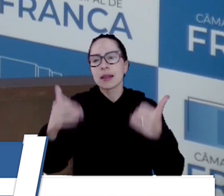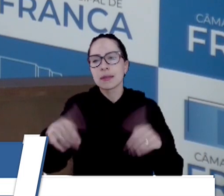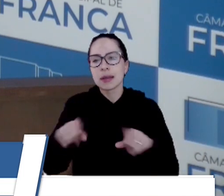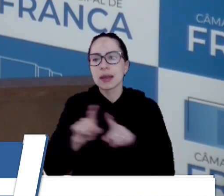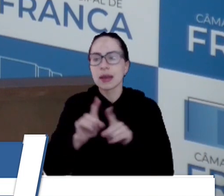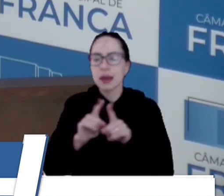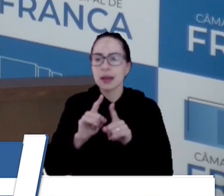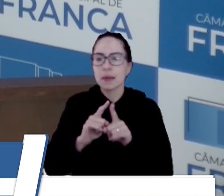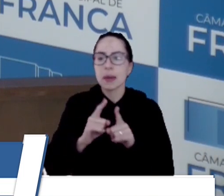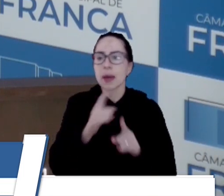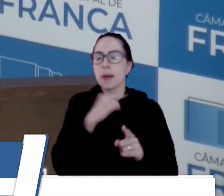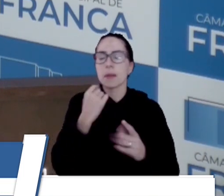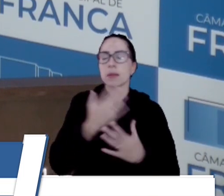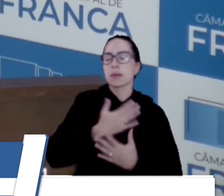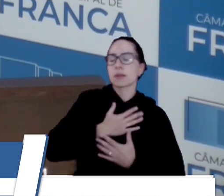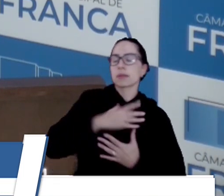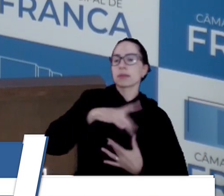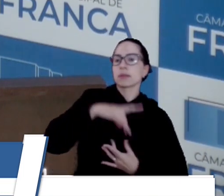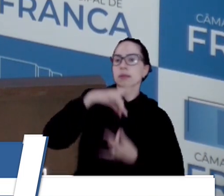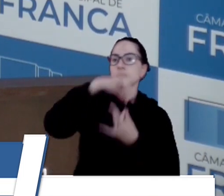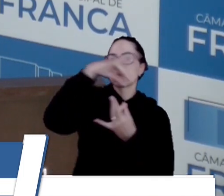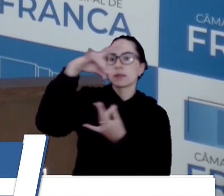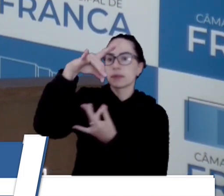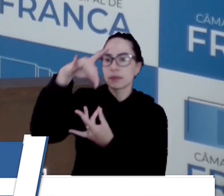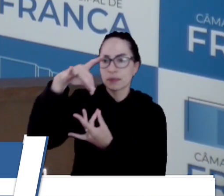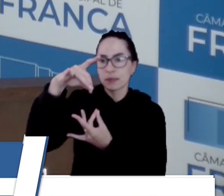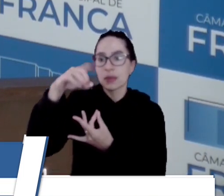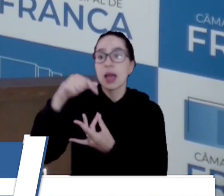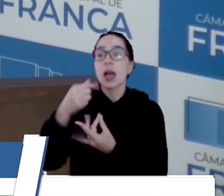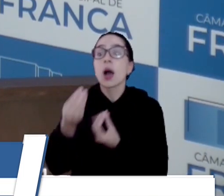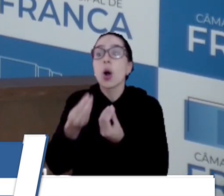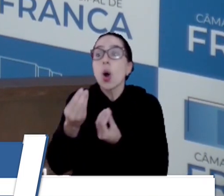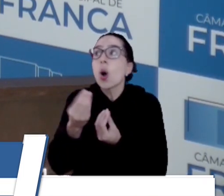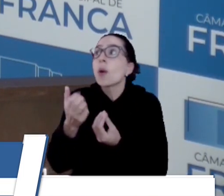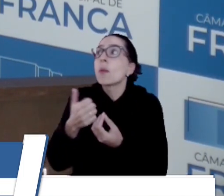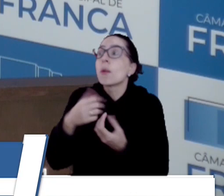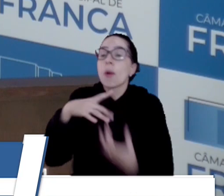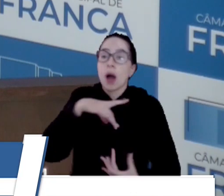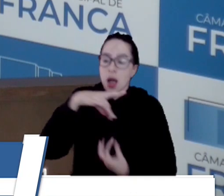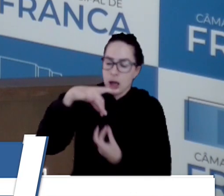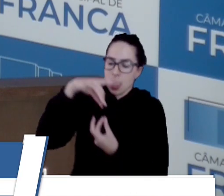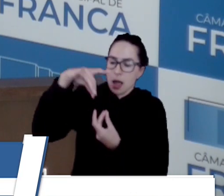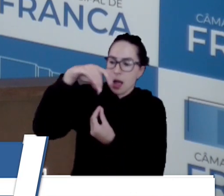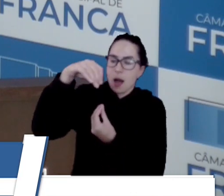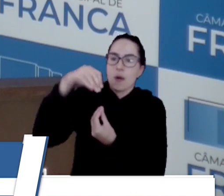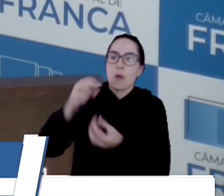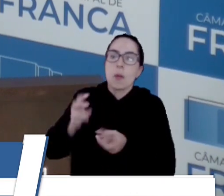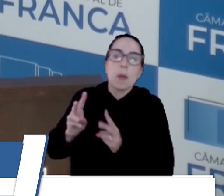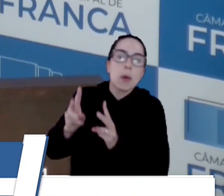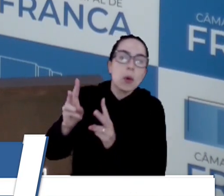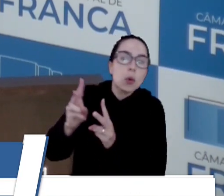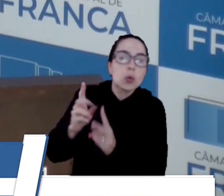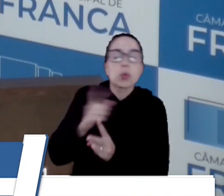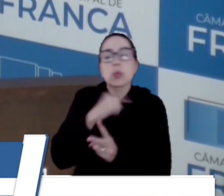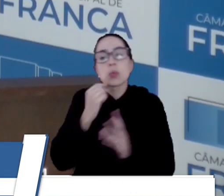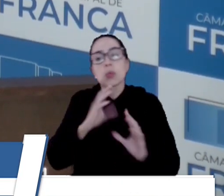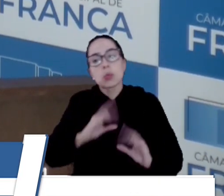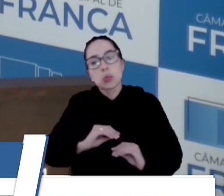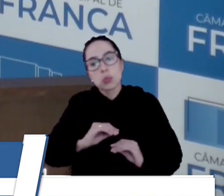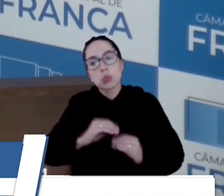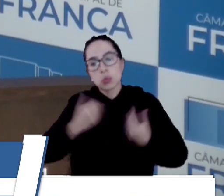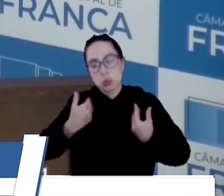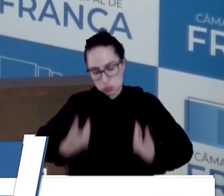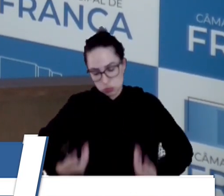após a morte, isto é, a vida espiritual que tem a sua continuidade após a morte do corpo